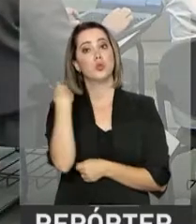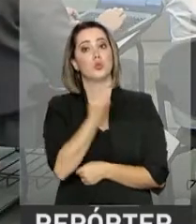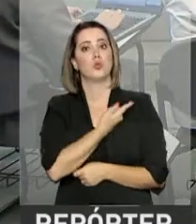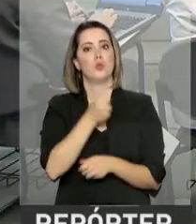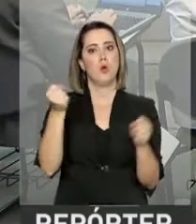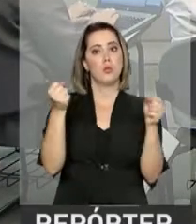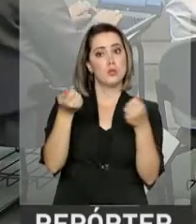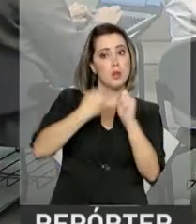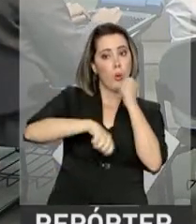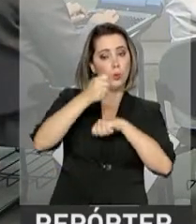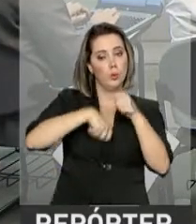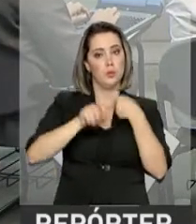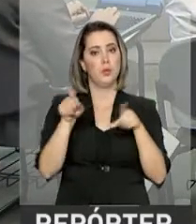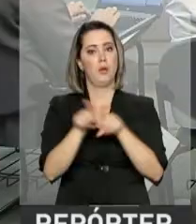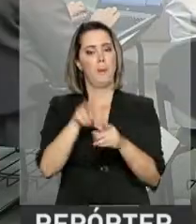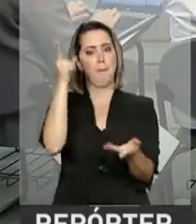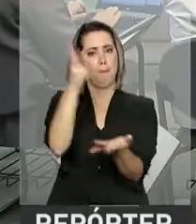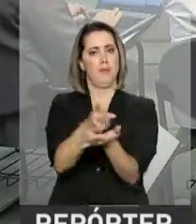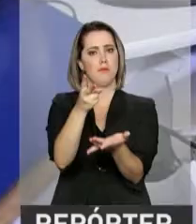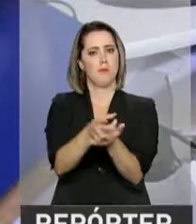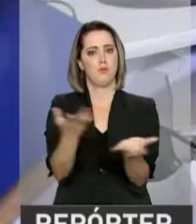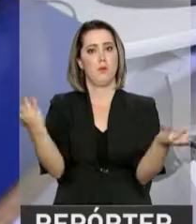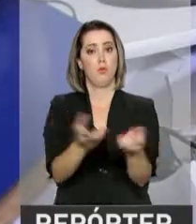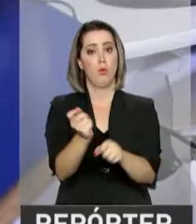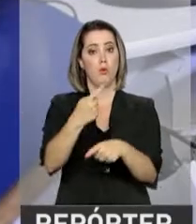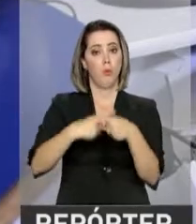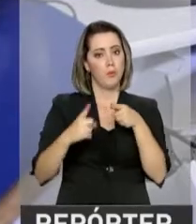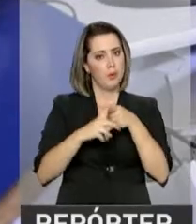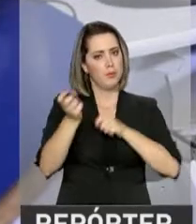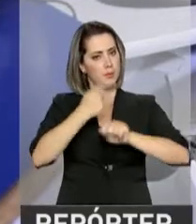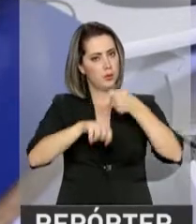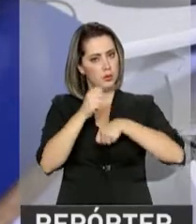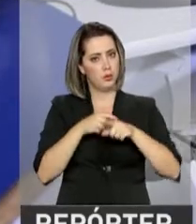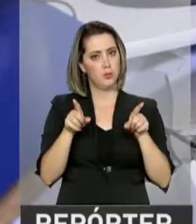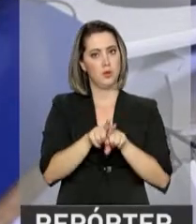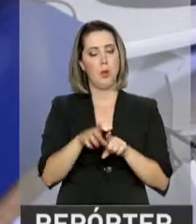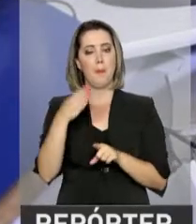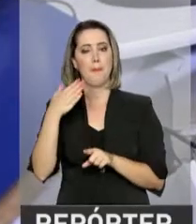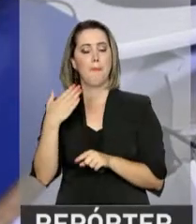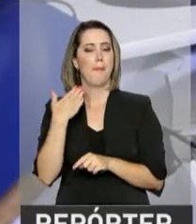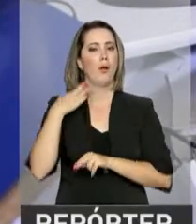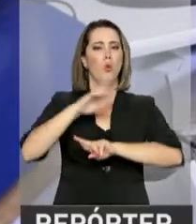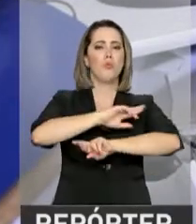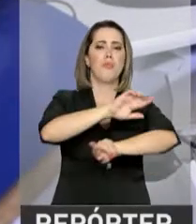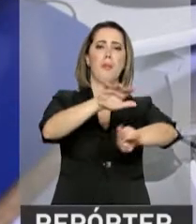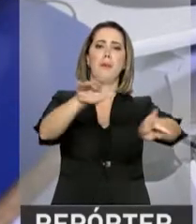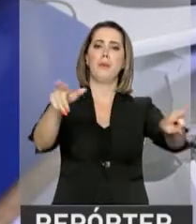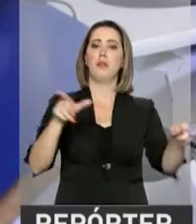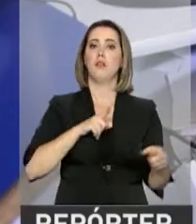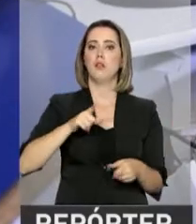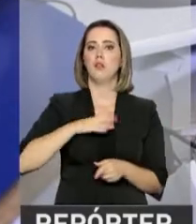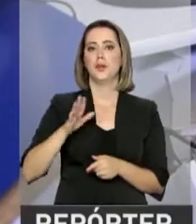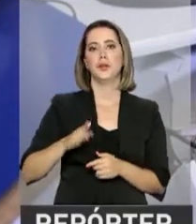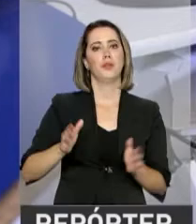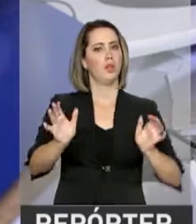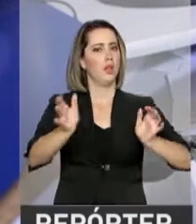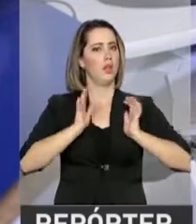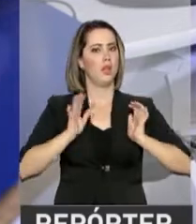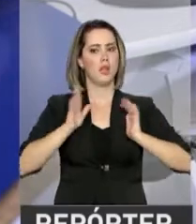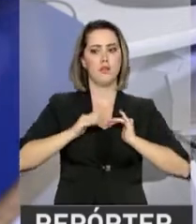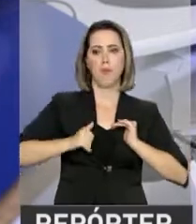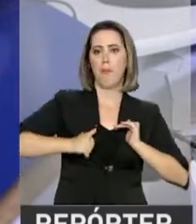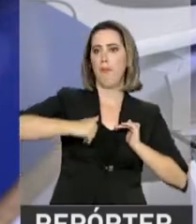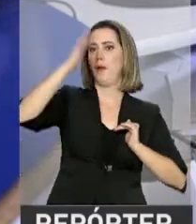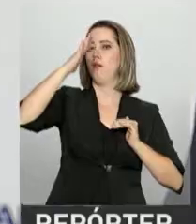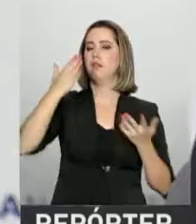mesmo neste momento de recessão na economia os bancos tanto públicos quanto privados têm um património que supera as dívidas no